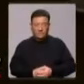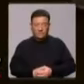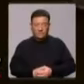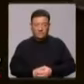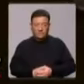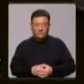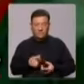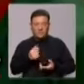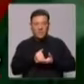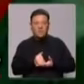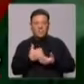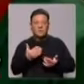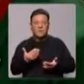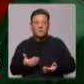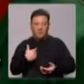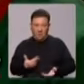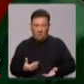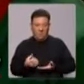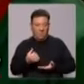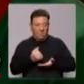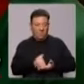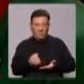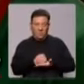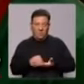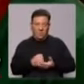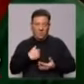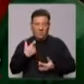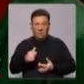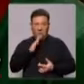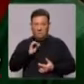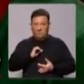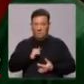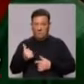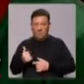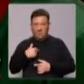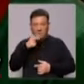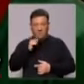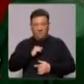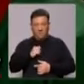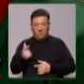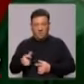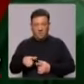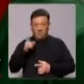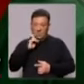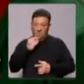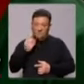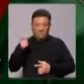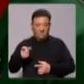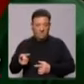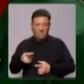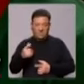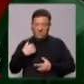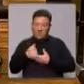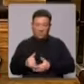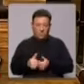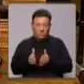Que apoios é que têm? Neste momento não tenho nenhum. Tenho da minha família, tenho da minha namorada, que é uma mulher espetacular, que me apoia